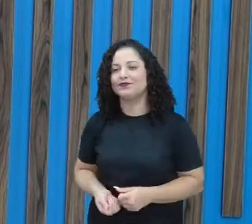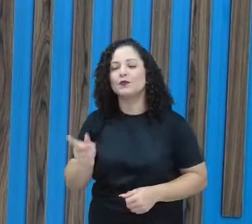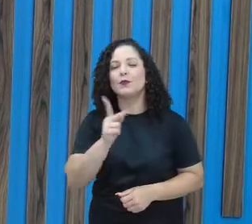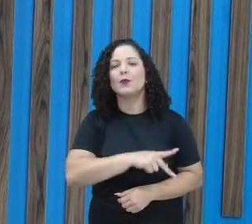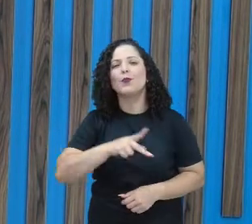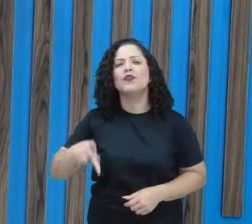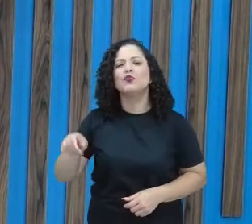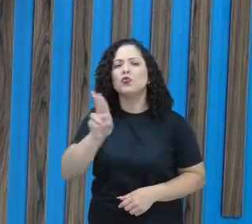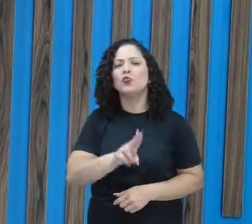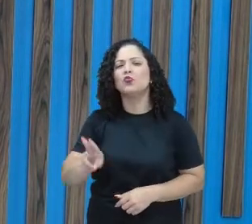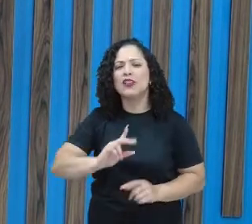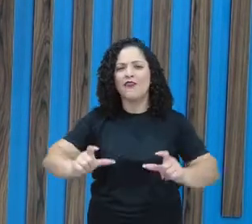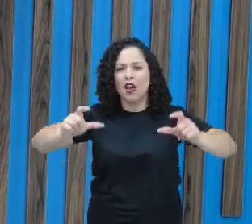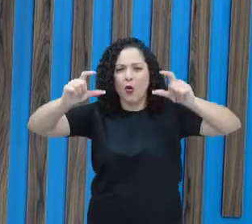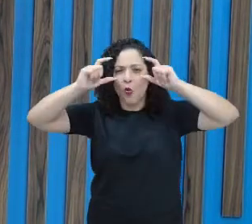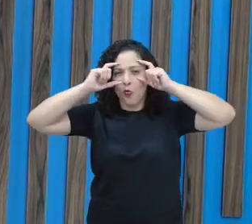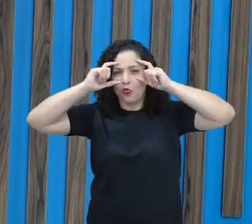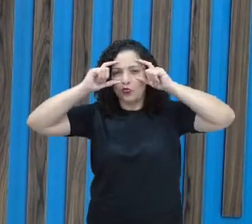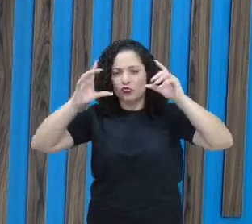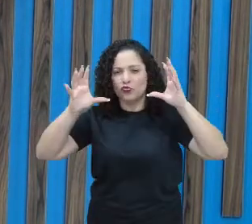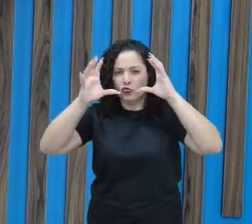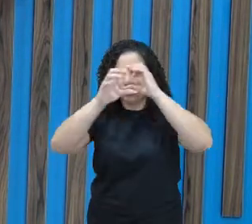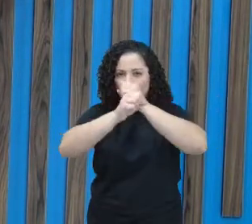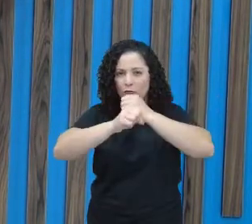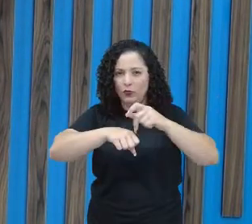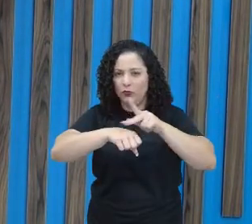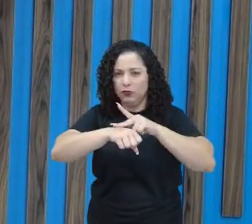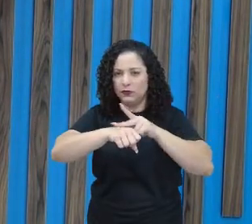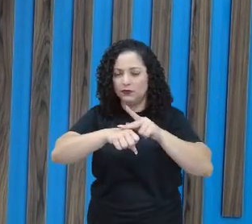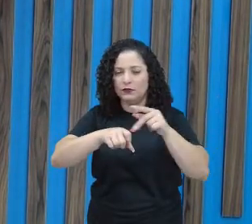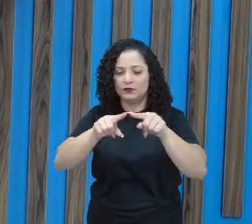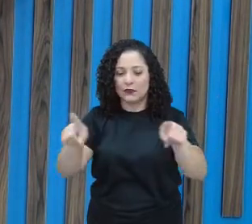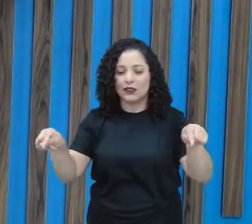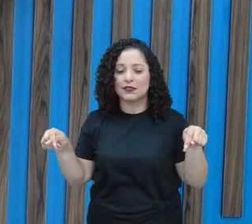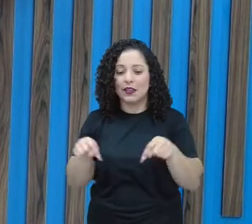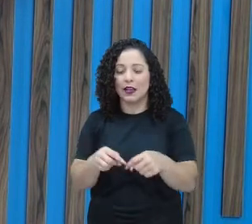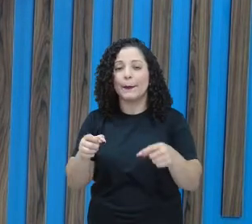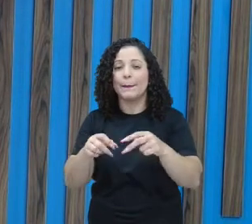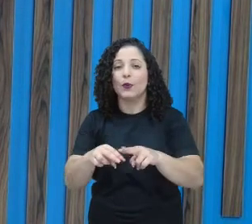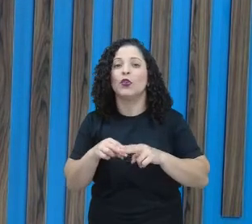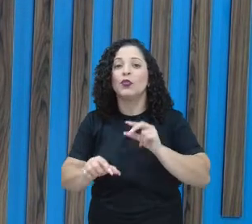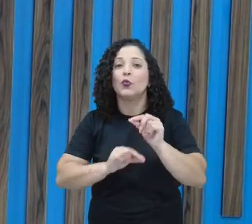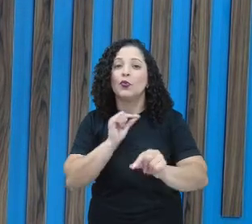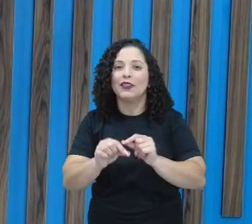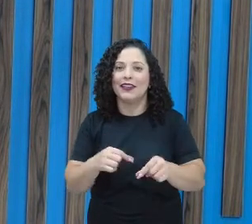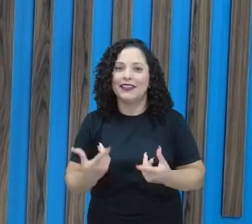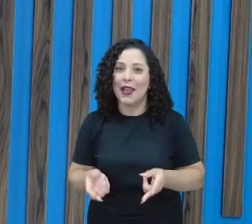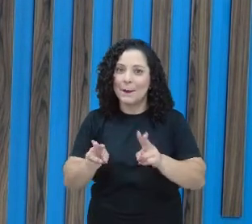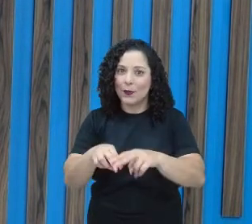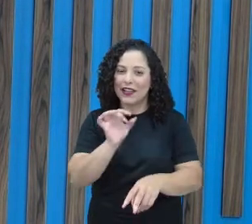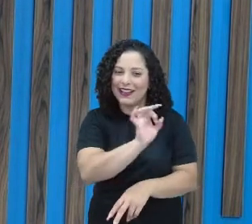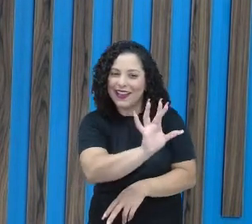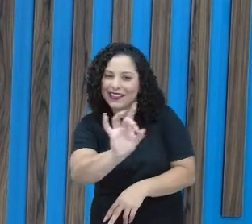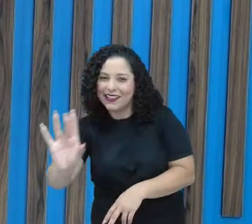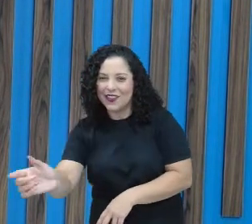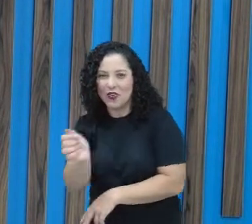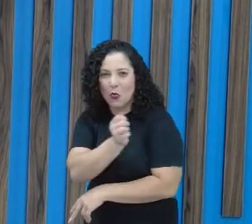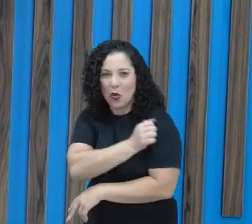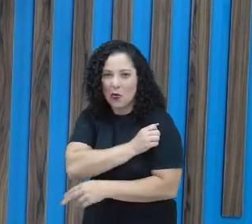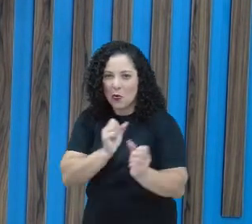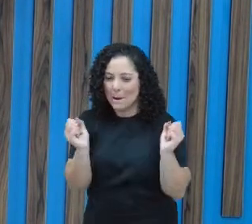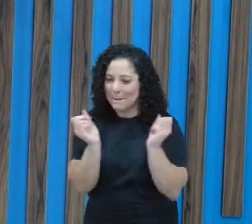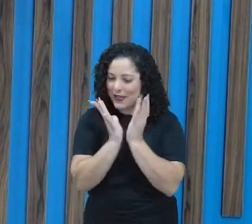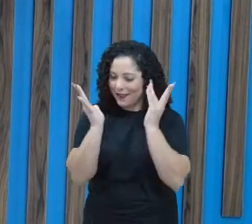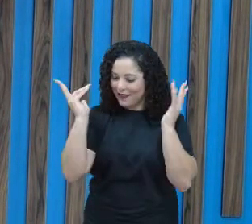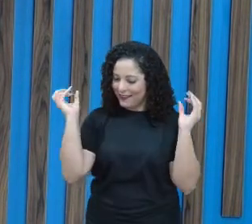óculos escuros na sala de aula? Porque seus alunos eram brilhantes. Ai, que Ai, chique, que hein, adorável. gente?